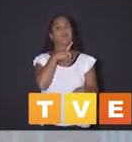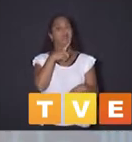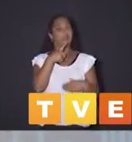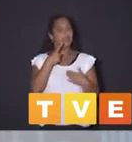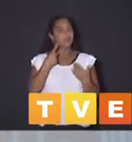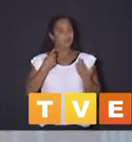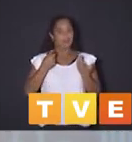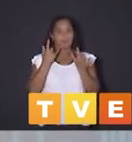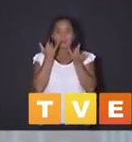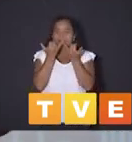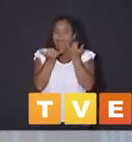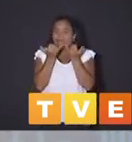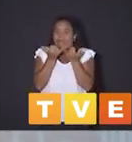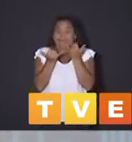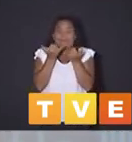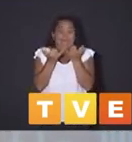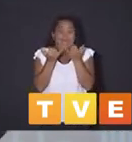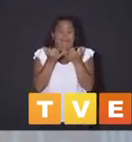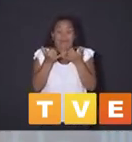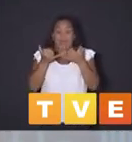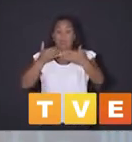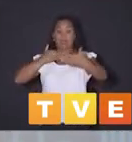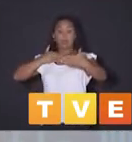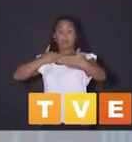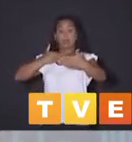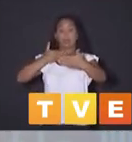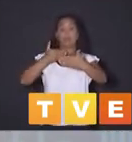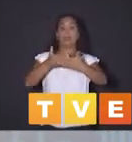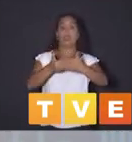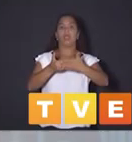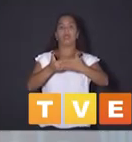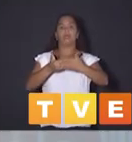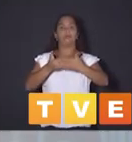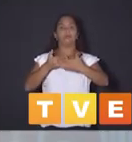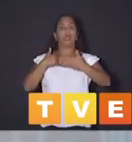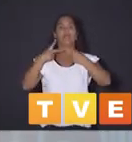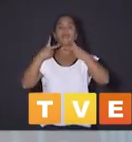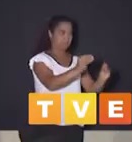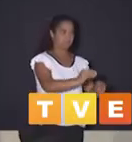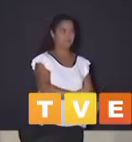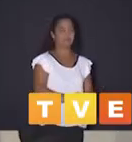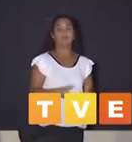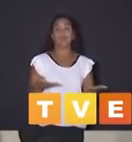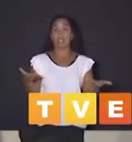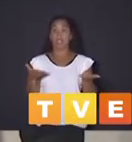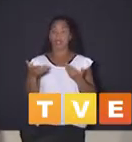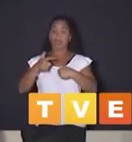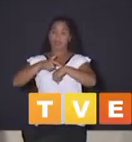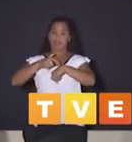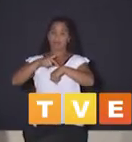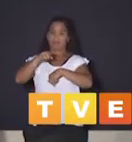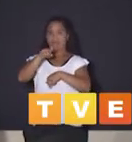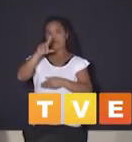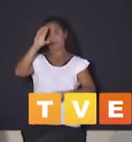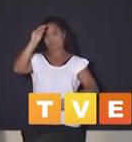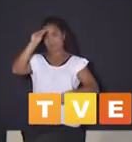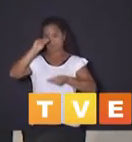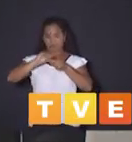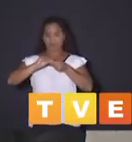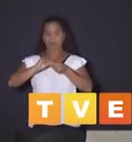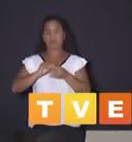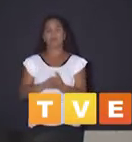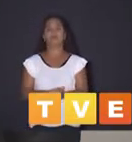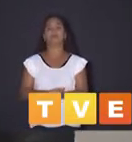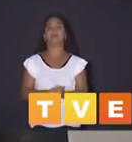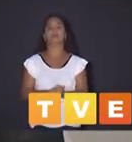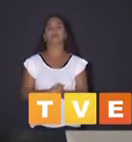muito próximas e tem ea gente eu não vejo luz no fim do túnel você tem um tempo aí pra você né bom eu